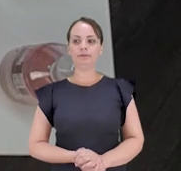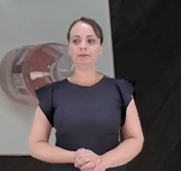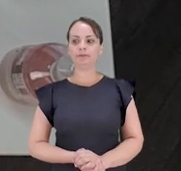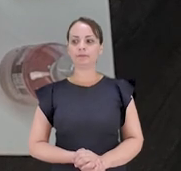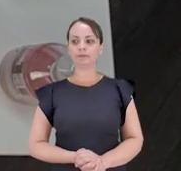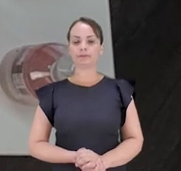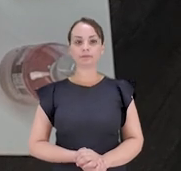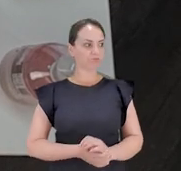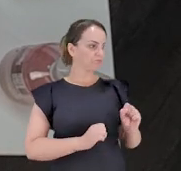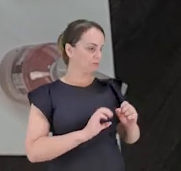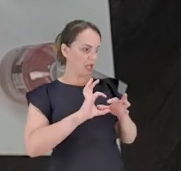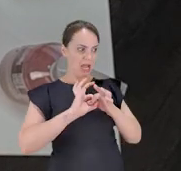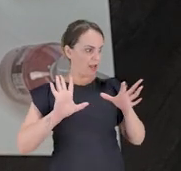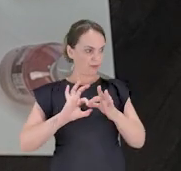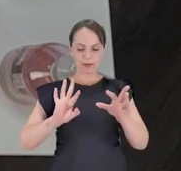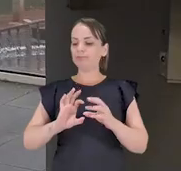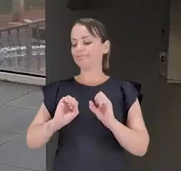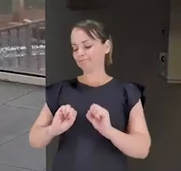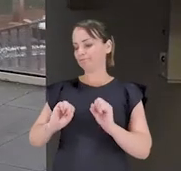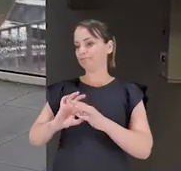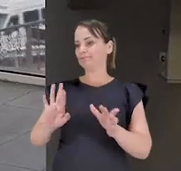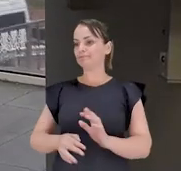Quanto? Pode colocar bastante? Pode colocar quanto você quiser, né?